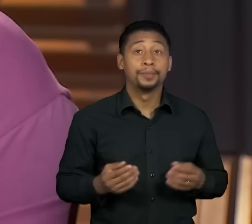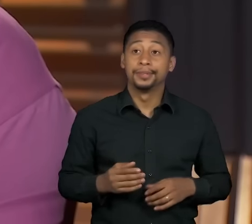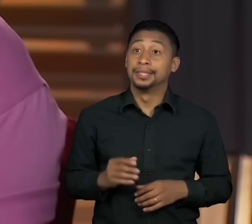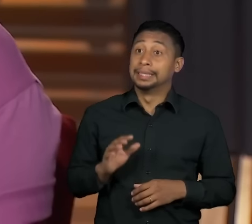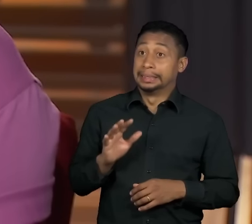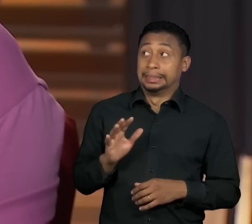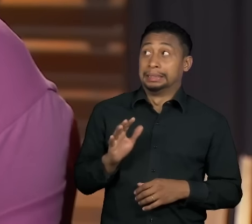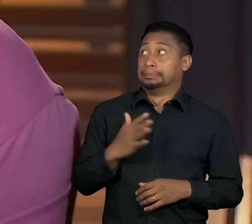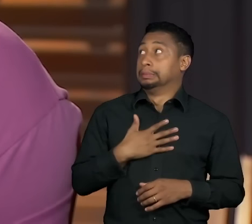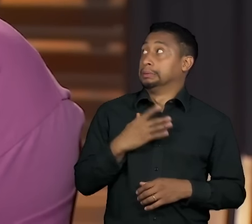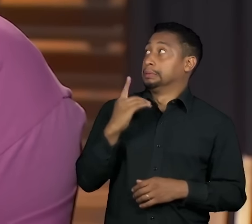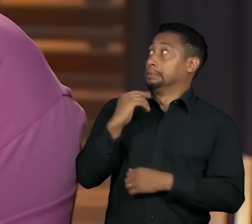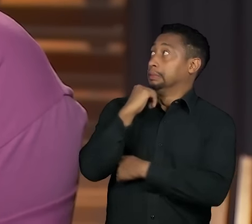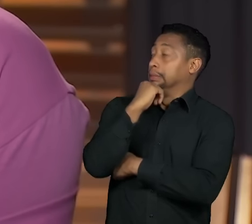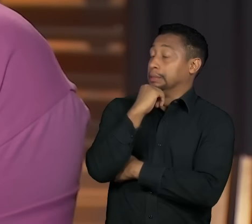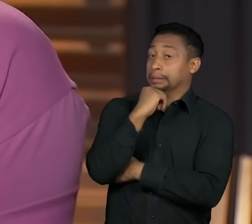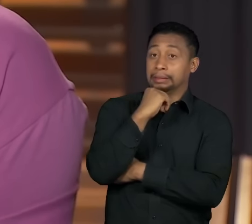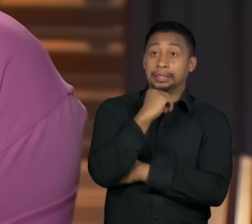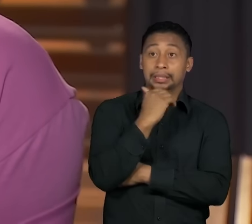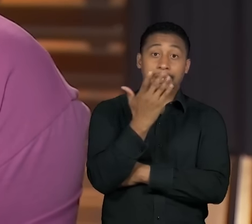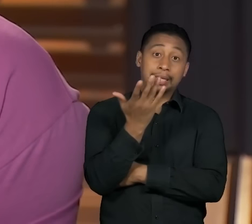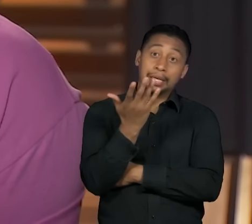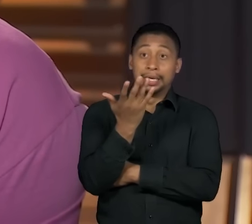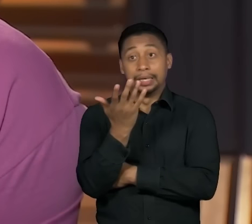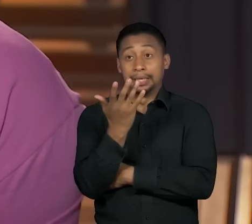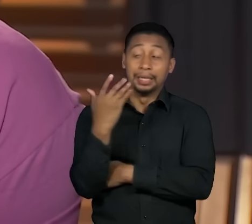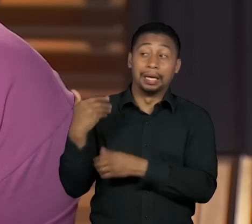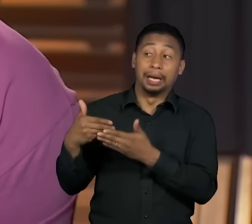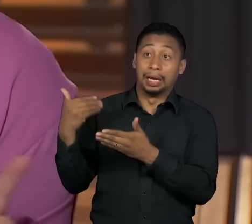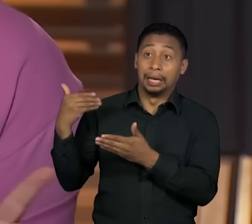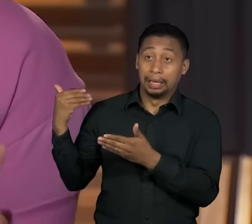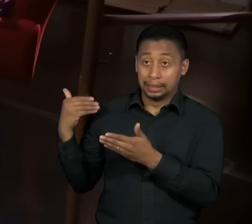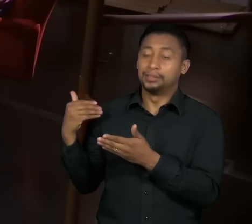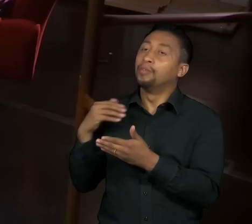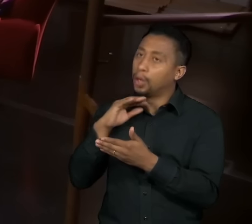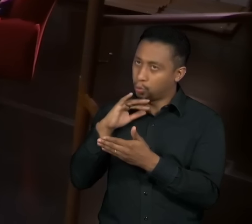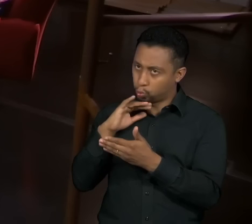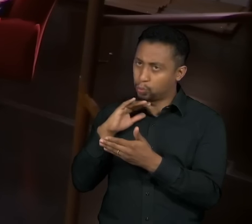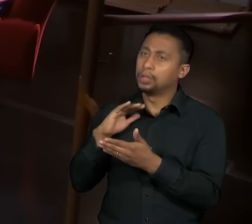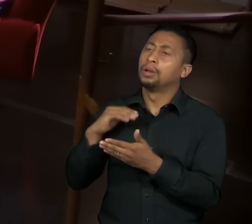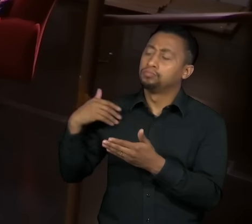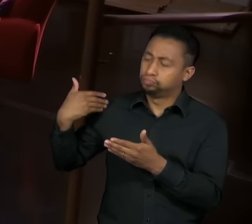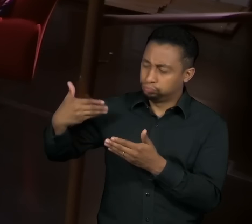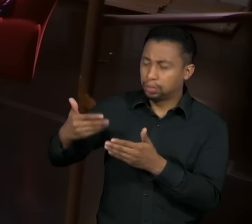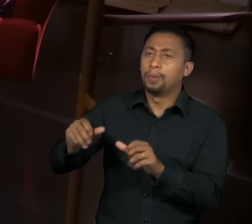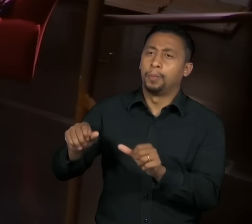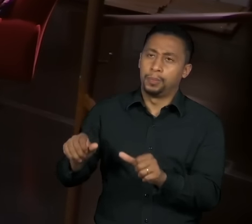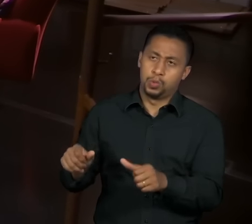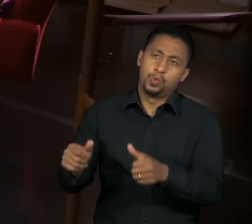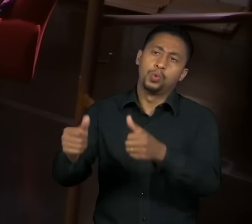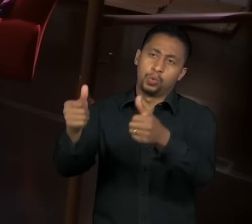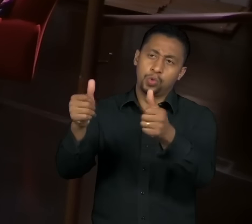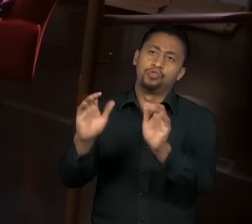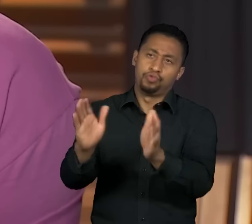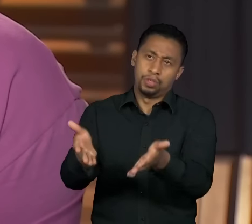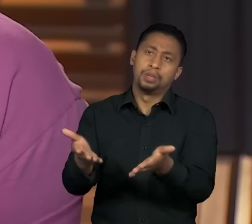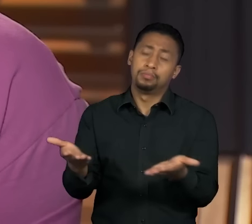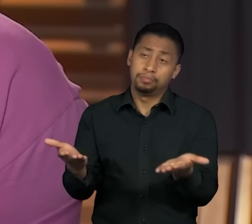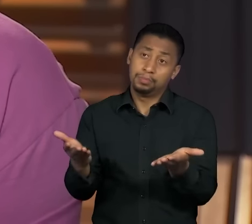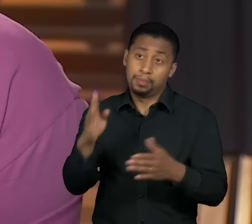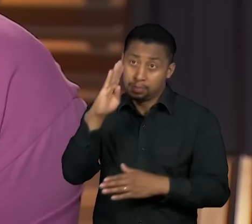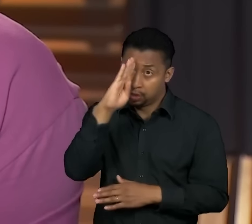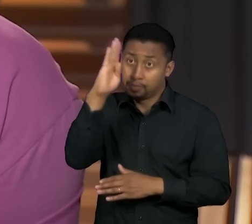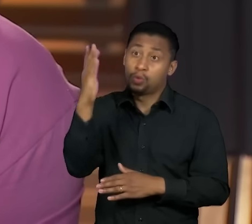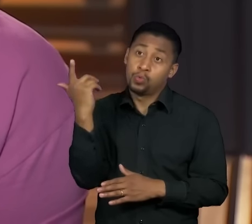Vixe Maria. Mas assim, anda melhor do que já foi um dia. Eu Muito imagino. melhor do que já foi um dia. Imagino. Principalmente por causa de Arlindo. Sim.